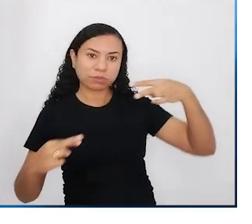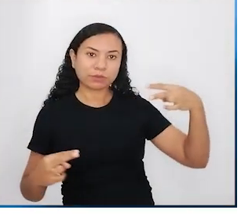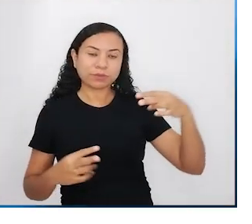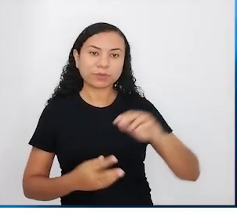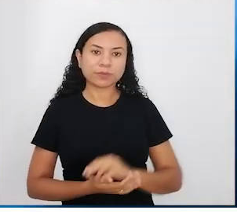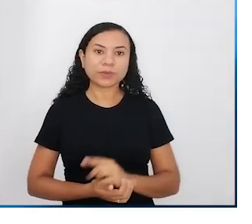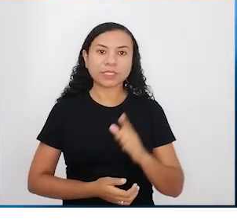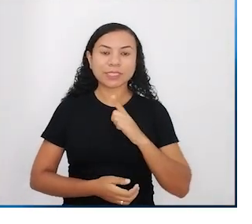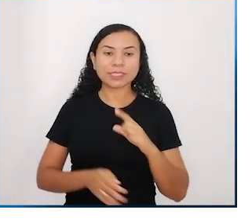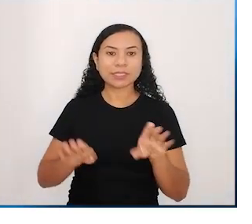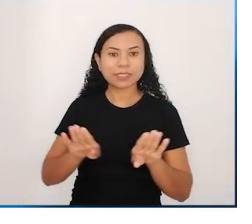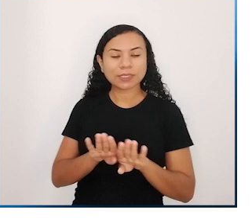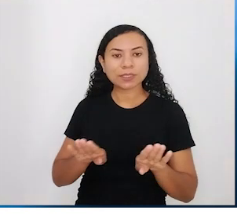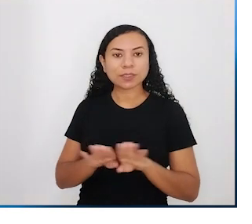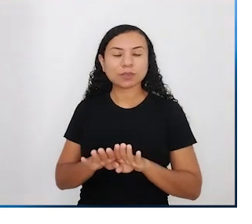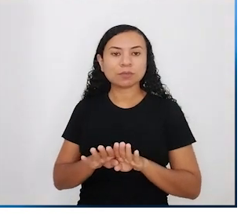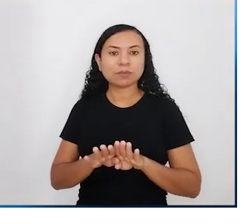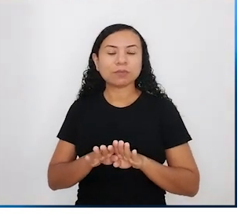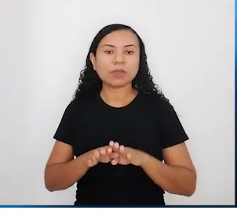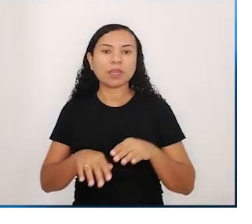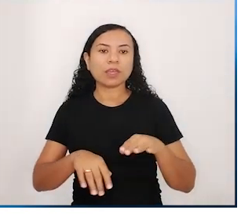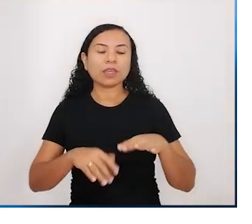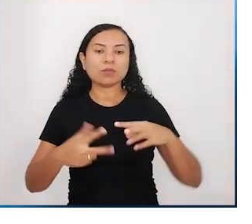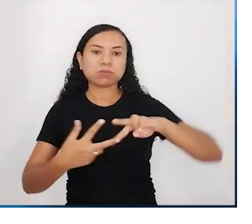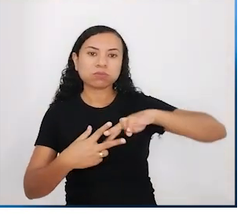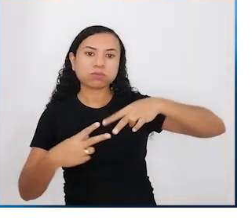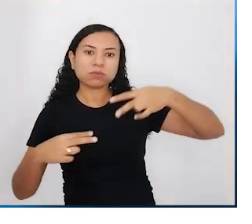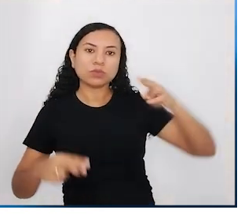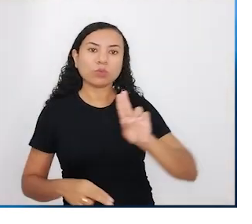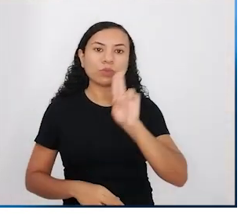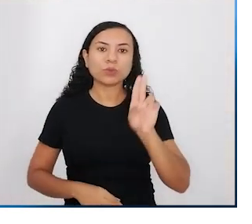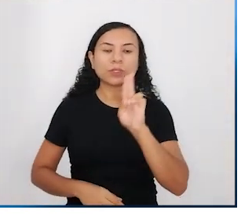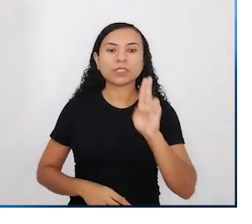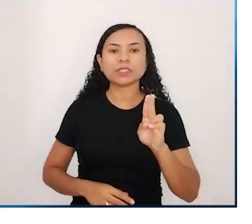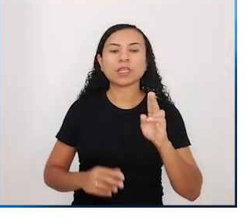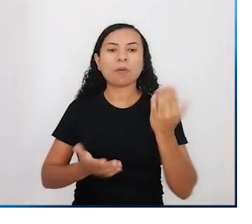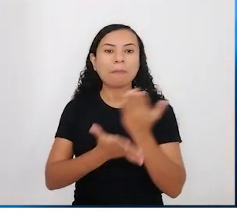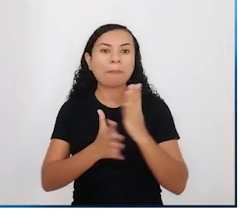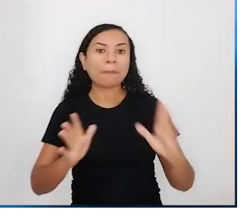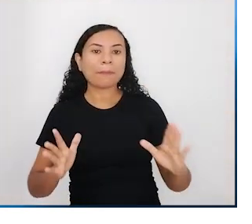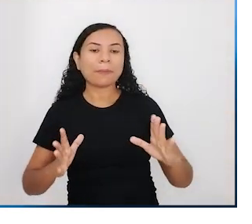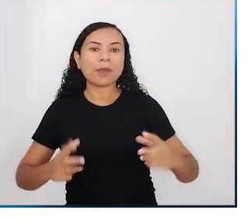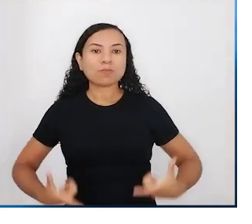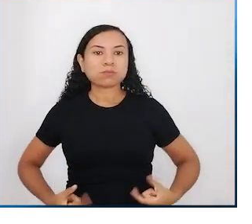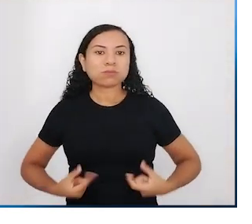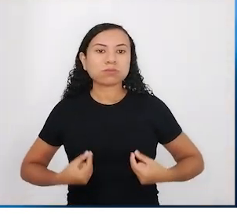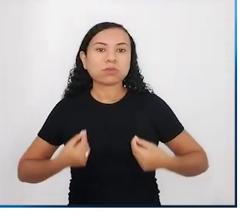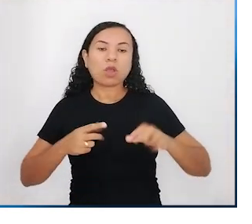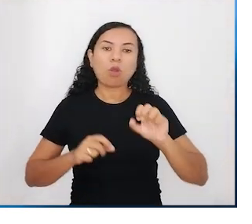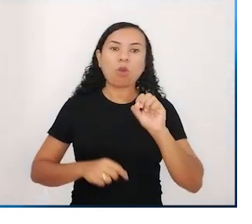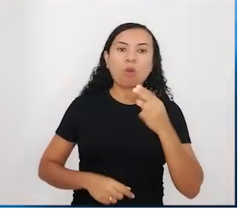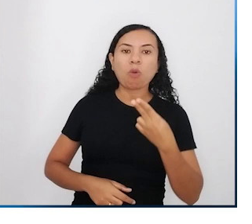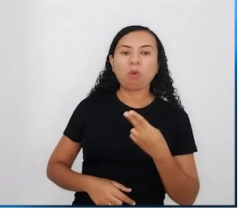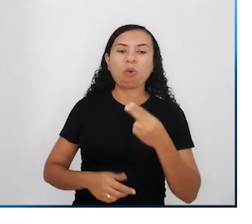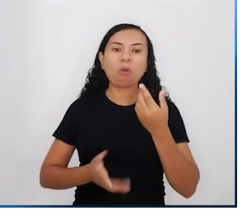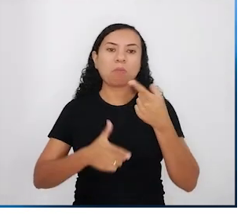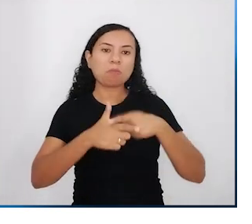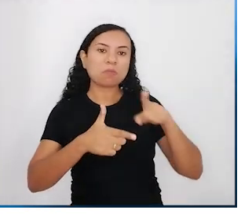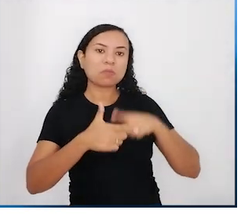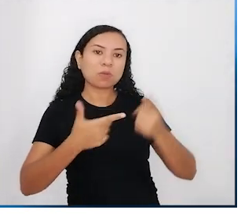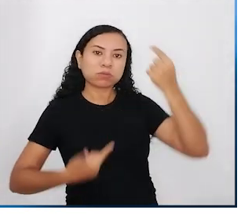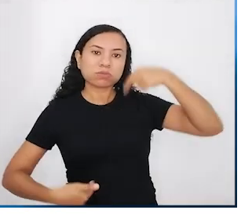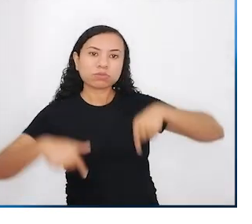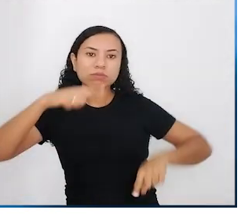terapia angênica para tratamento de doenças como câncer, doenças neurológicas, cardiovasculares, não só o tratamento convencional, mas